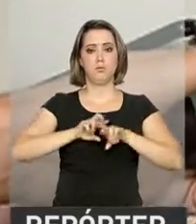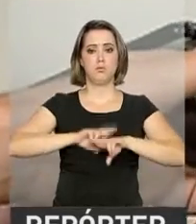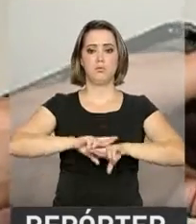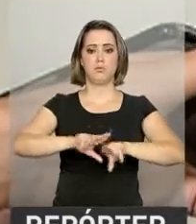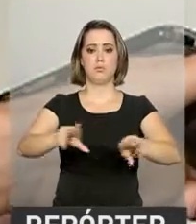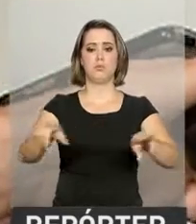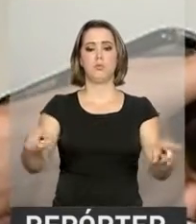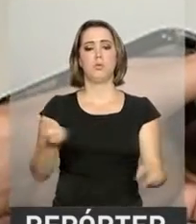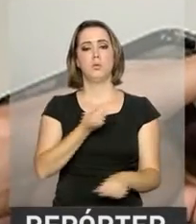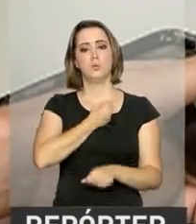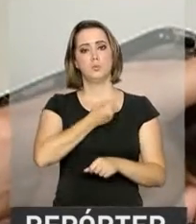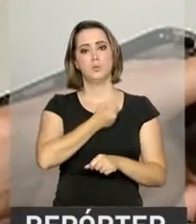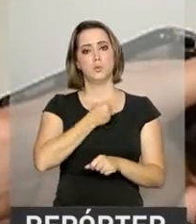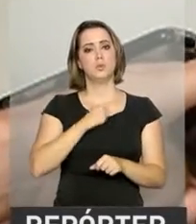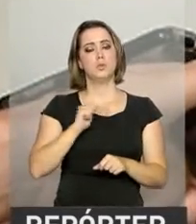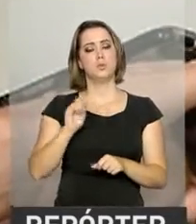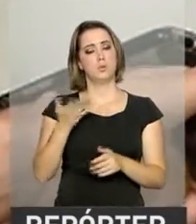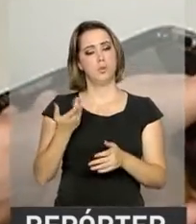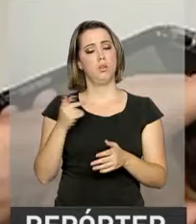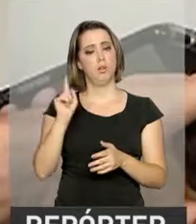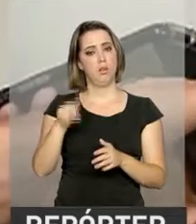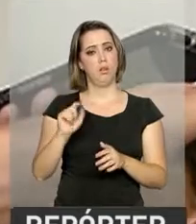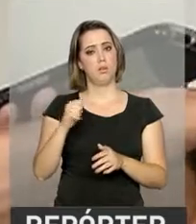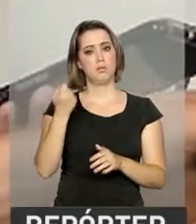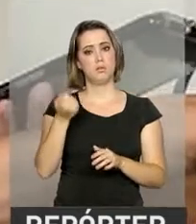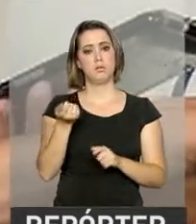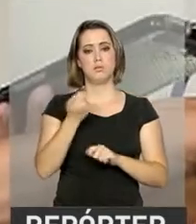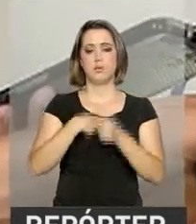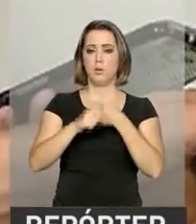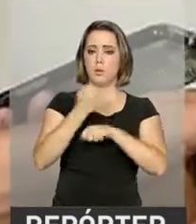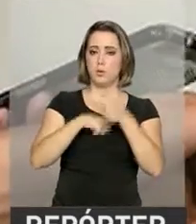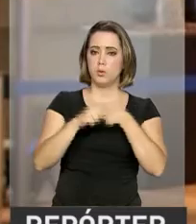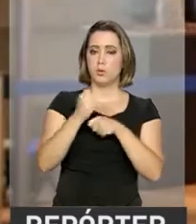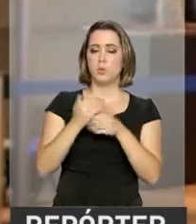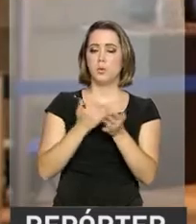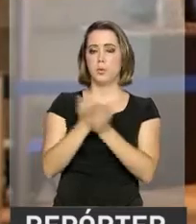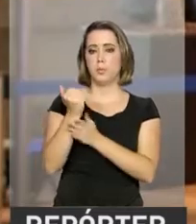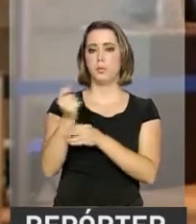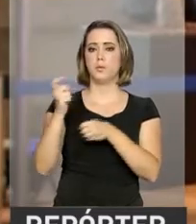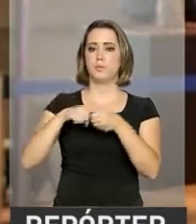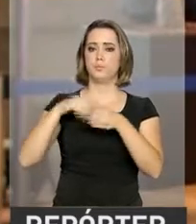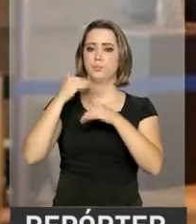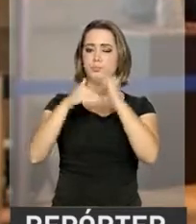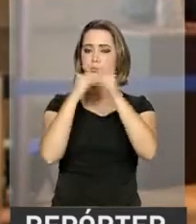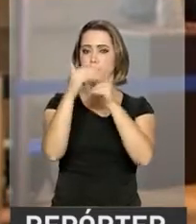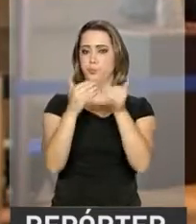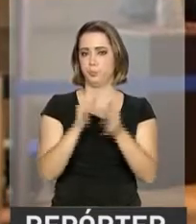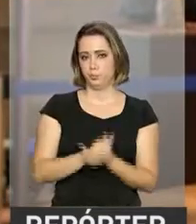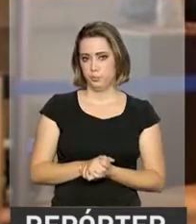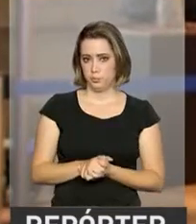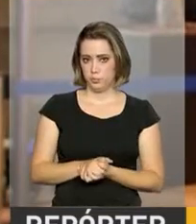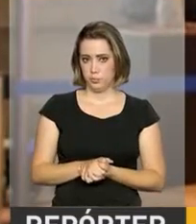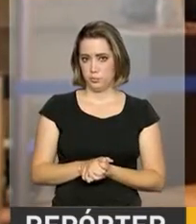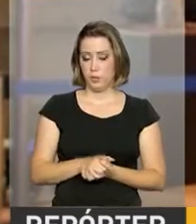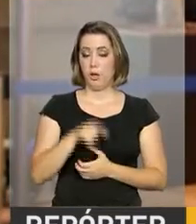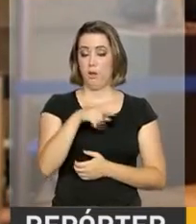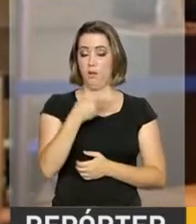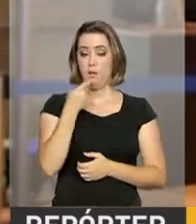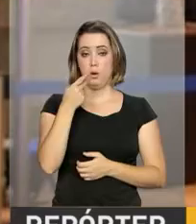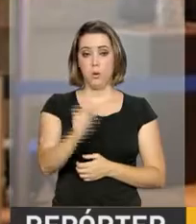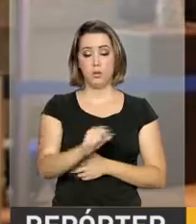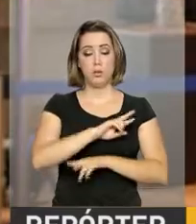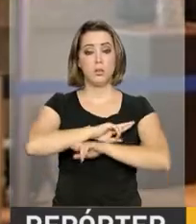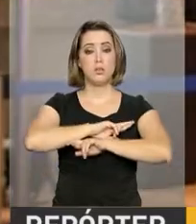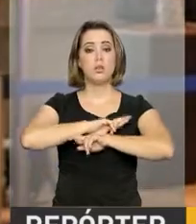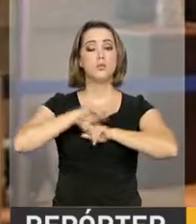de indicadores que mostram que a economia brasileira começa a reagir. Segundo Henrique Meirelles, há muita gente interessada em